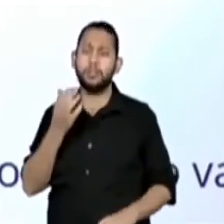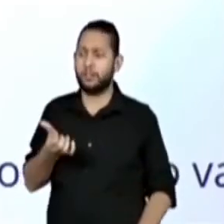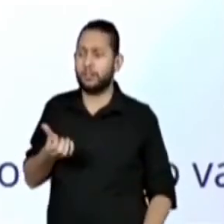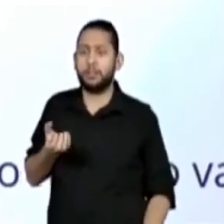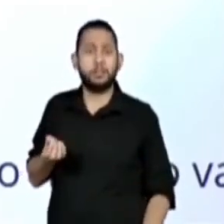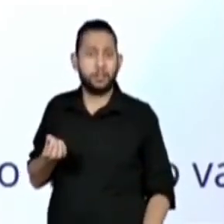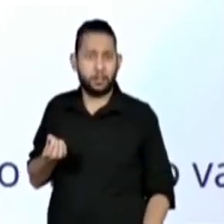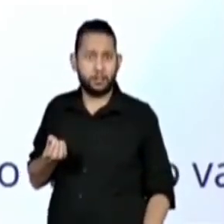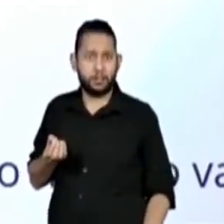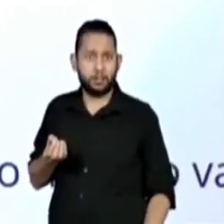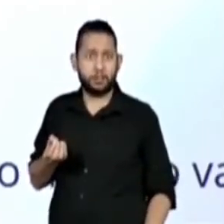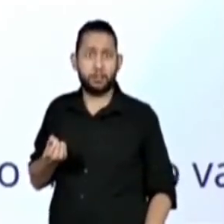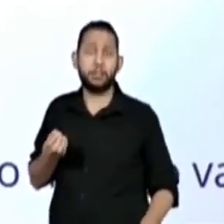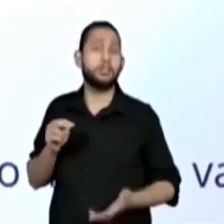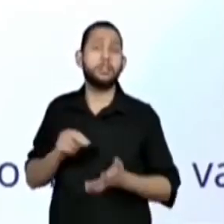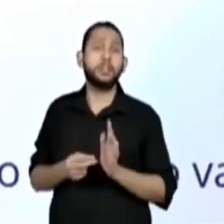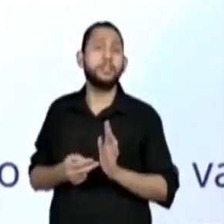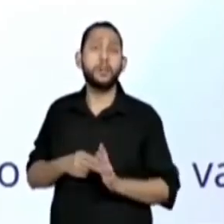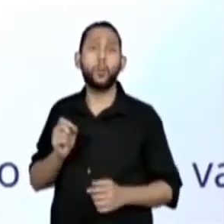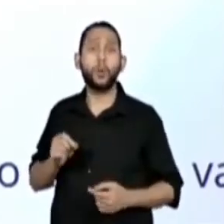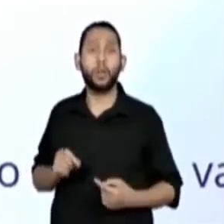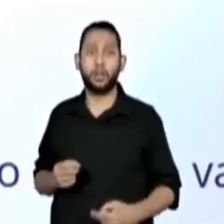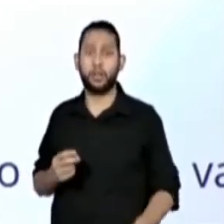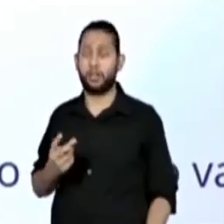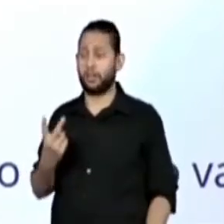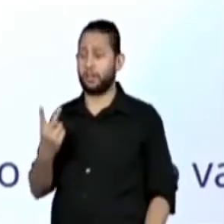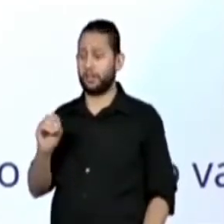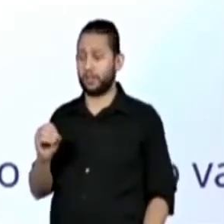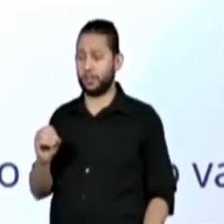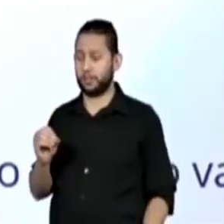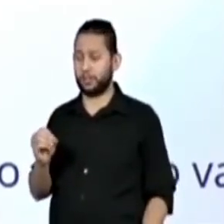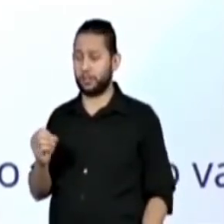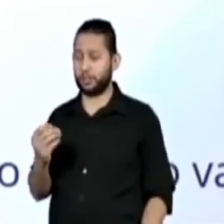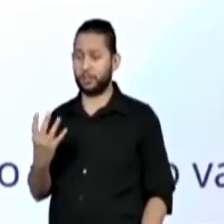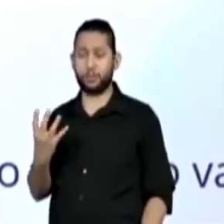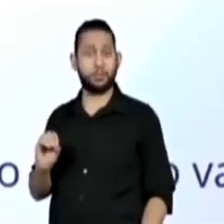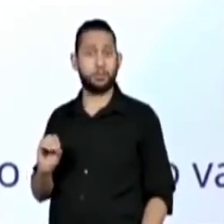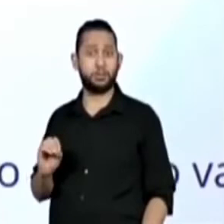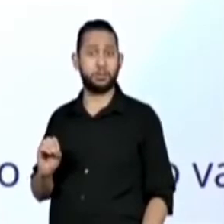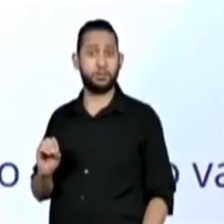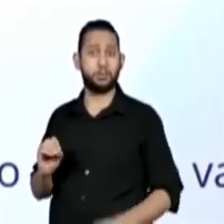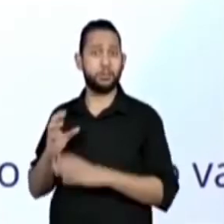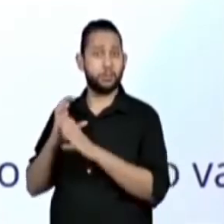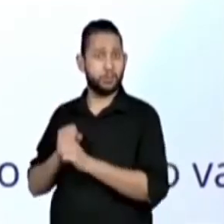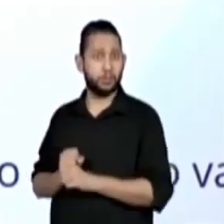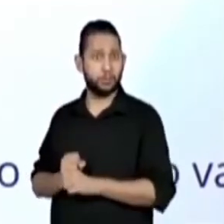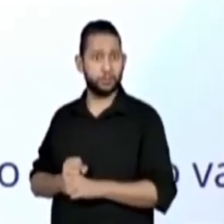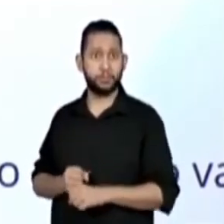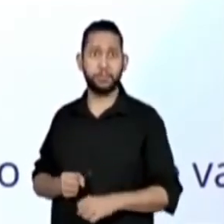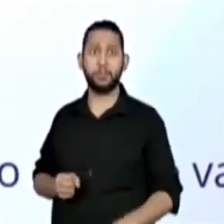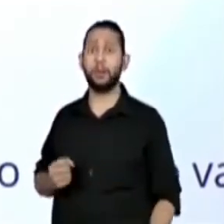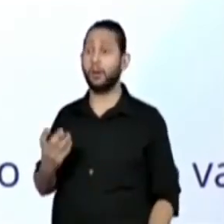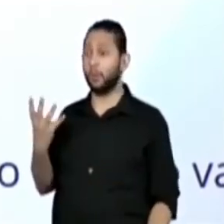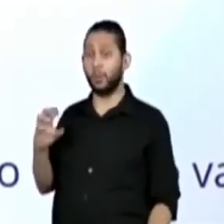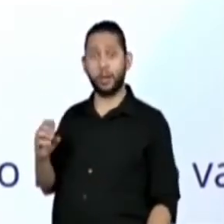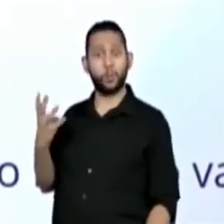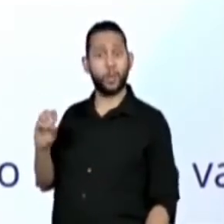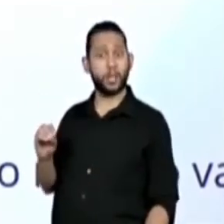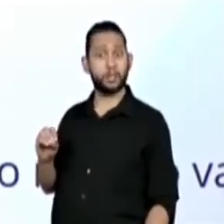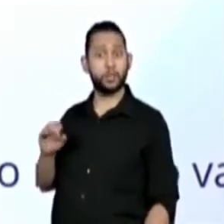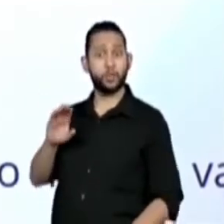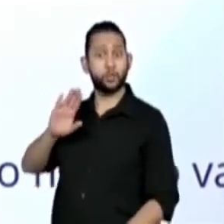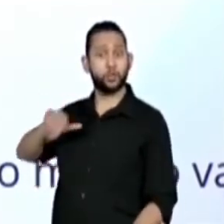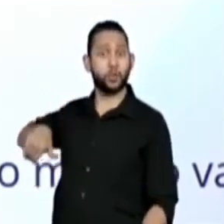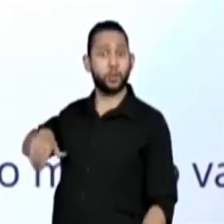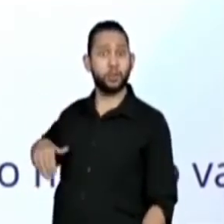você senta é a mesma coisa que 20 mais 40 eu fiz uma equivalência não fiz então se eu pegar 340 tira a 40